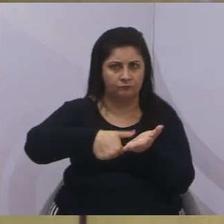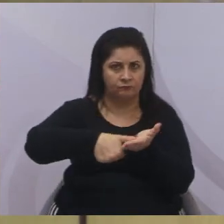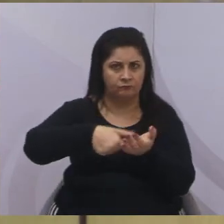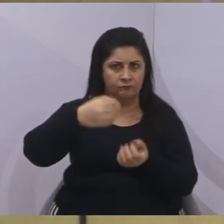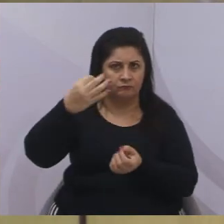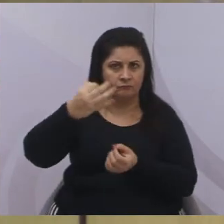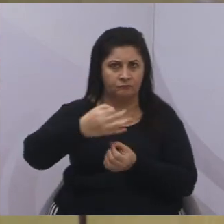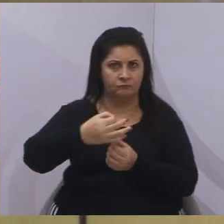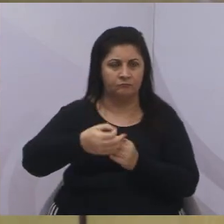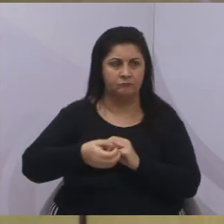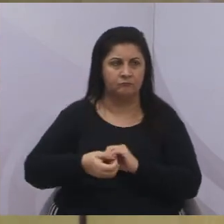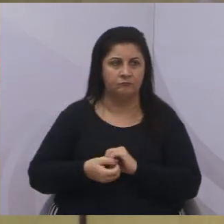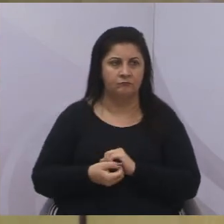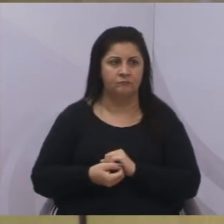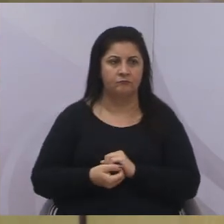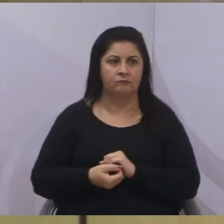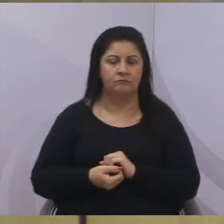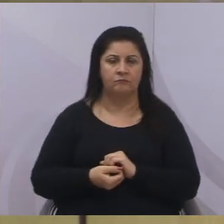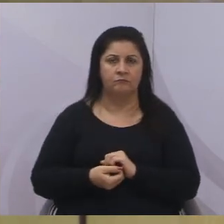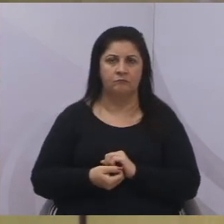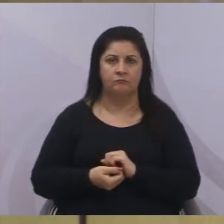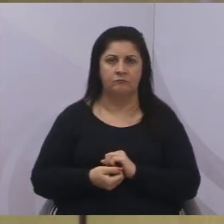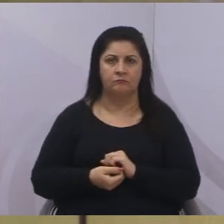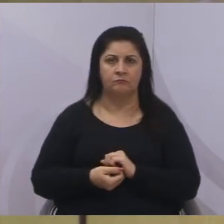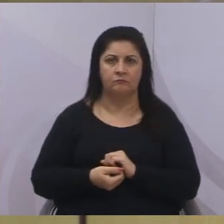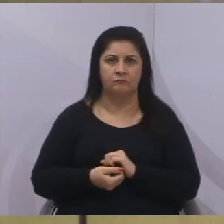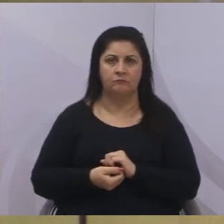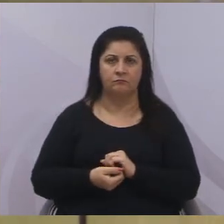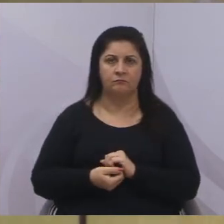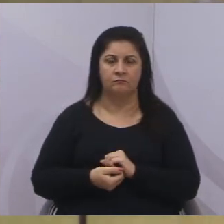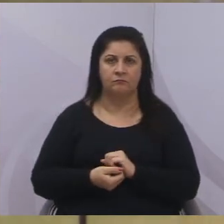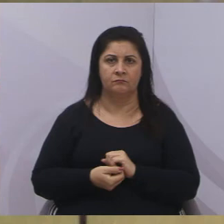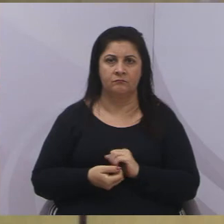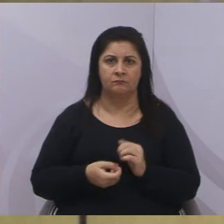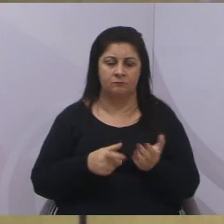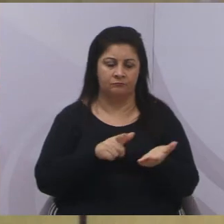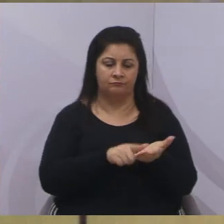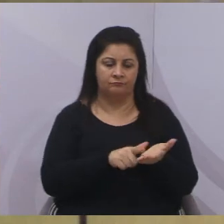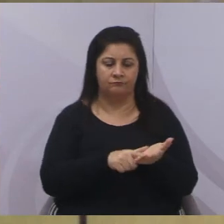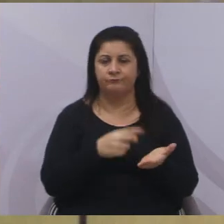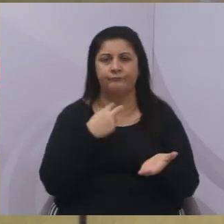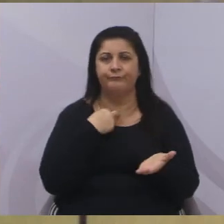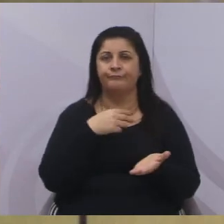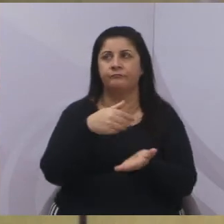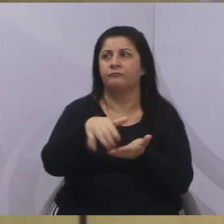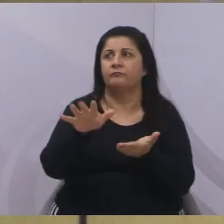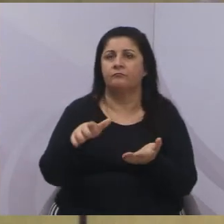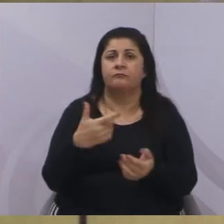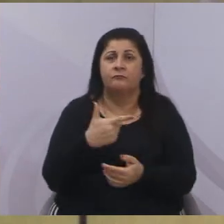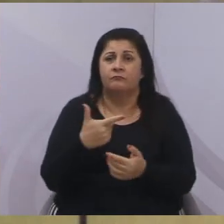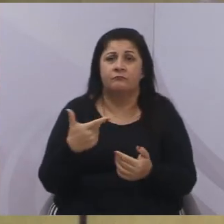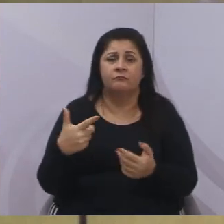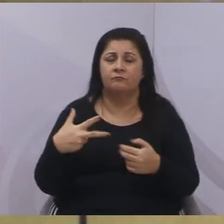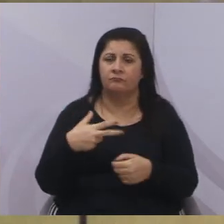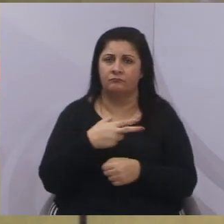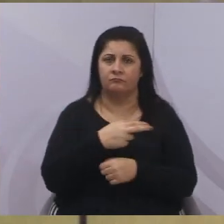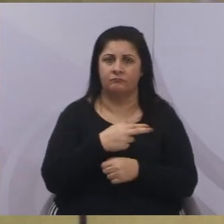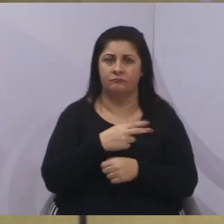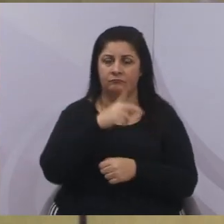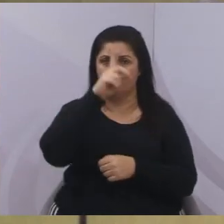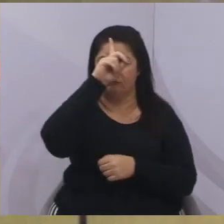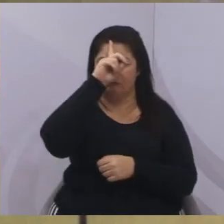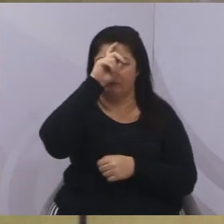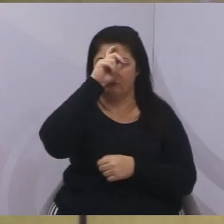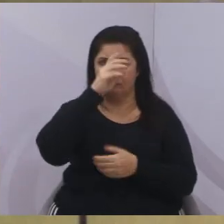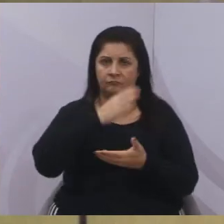a regulação segurou as guias que não tem por que mandar se não está fazendo. A Santa Casa está chamando